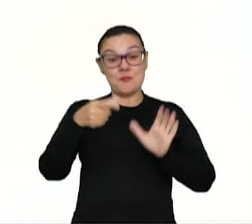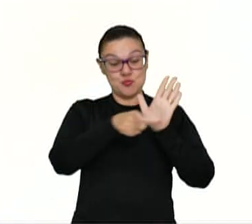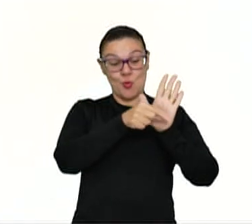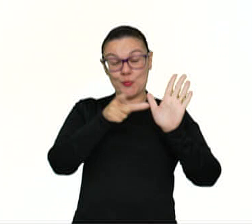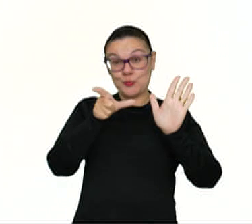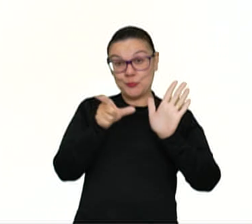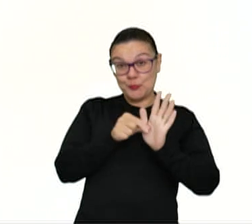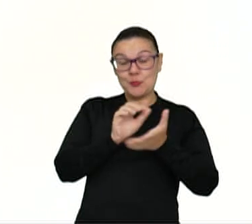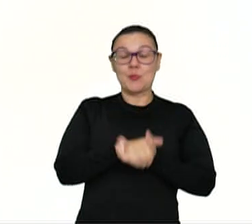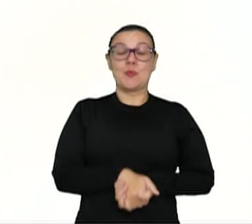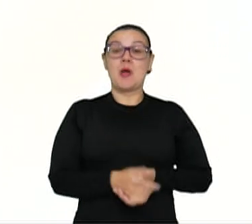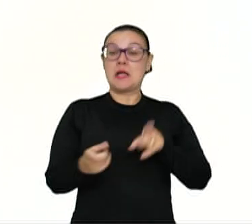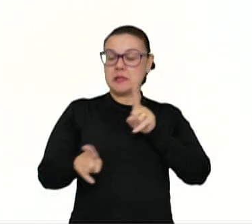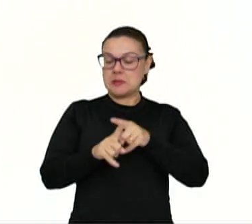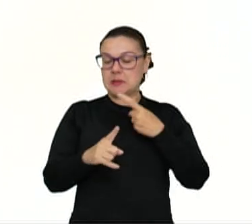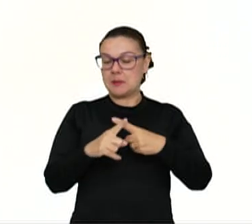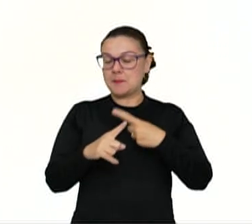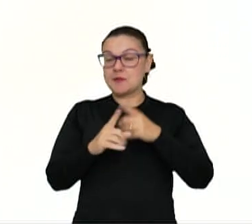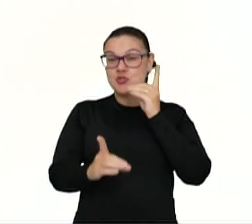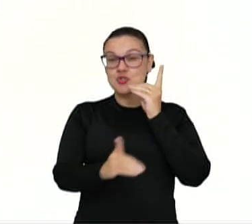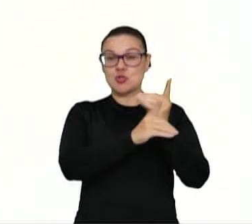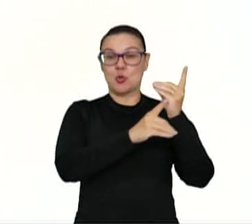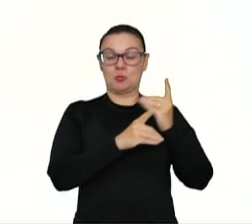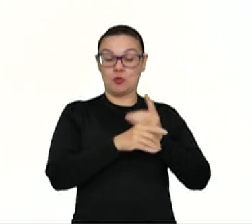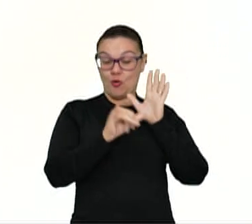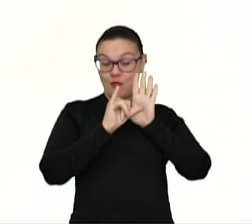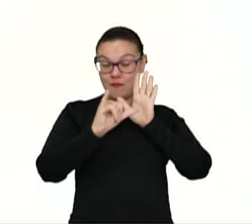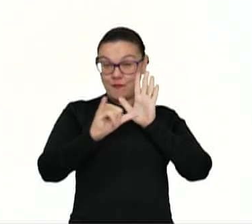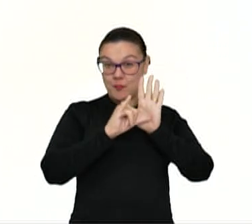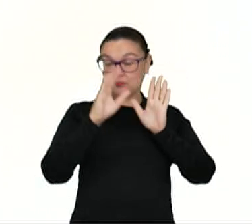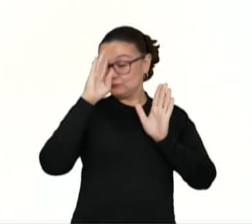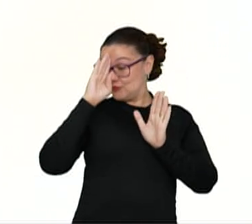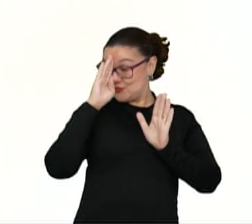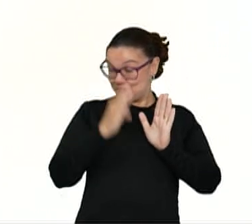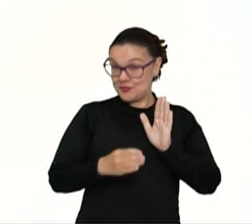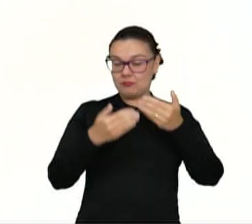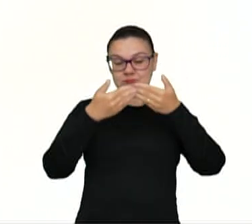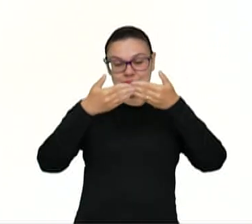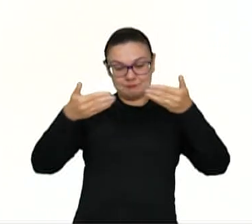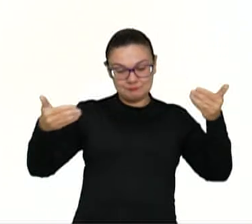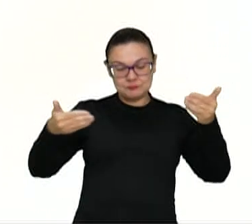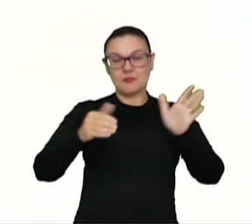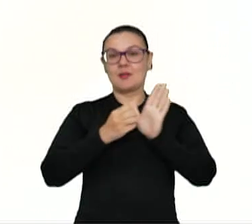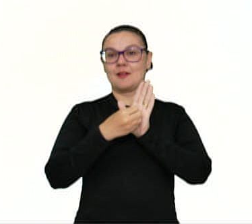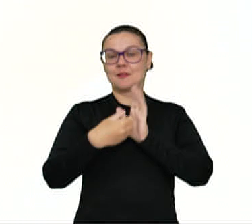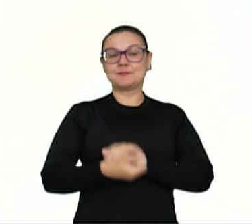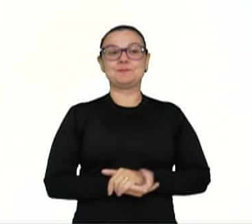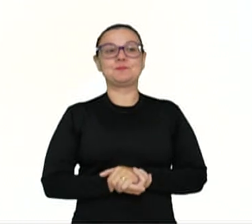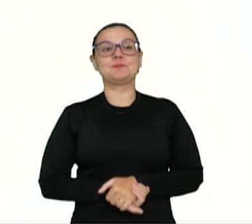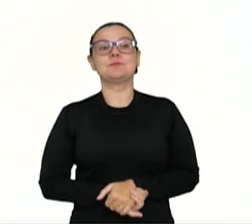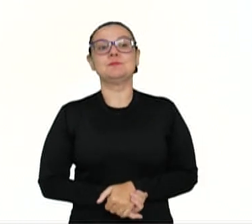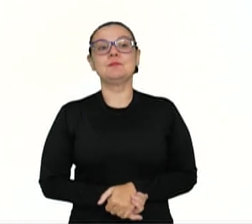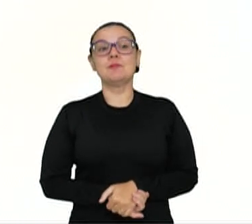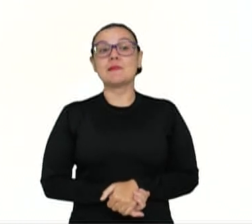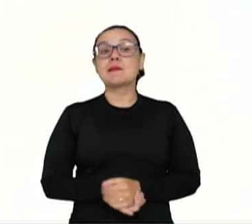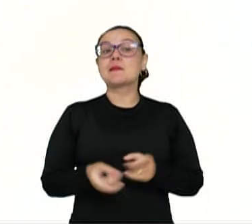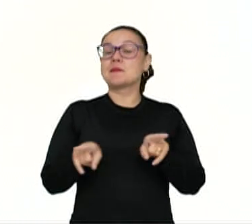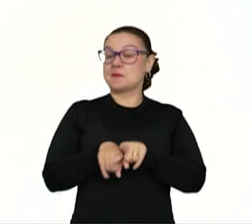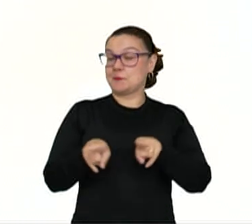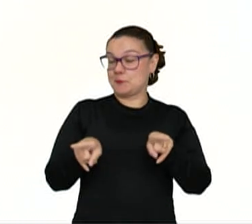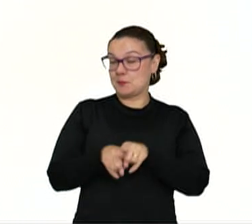tirinha, localizamos informações explícitas dentro do texto, aquilo que a gente consegue ver só de colocar o olho, né?